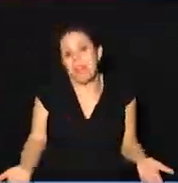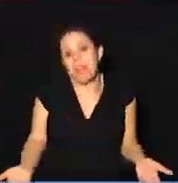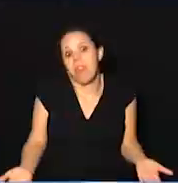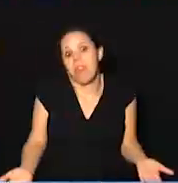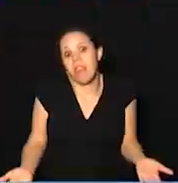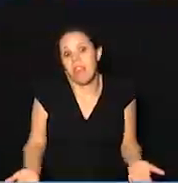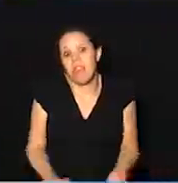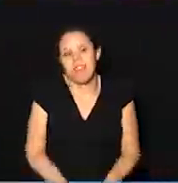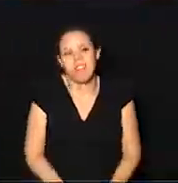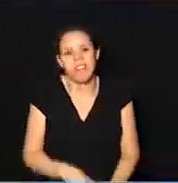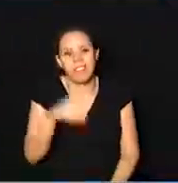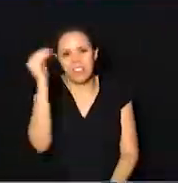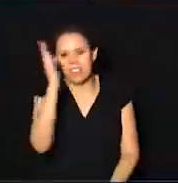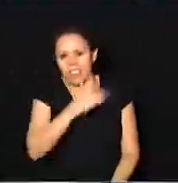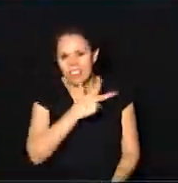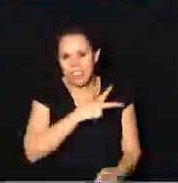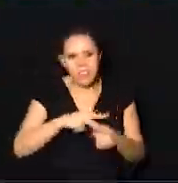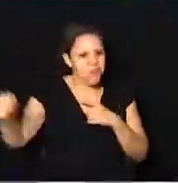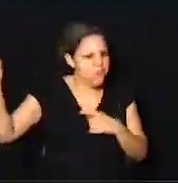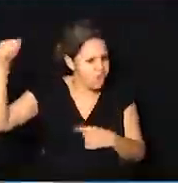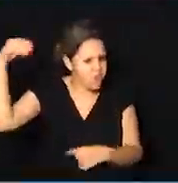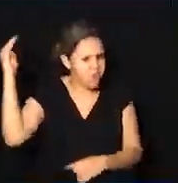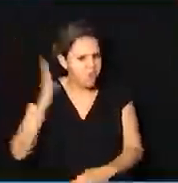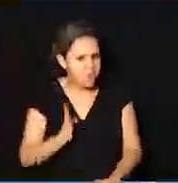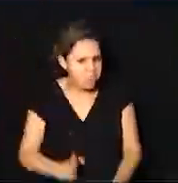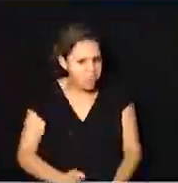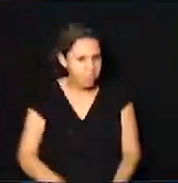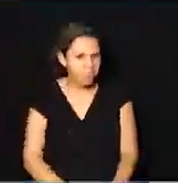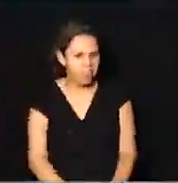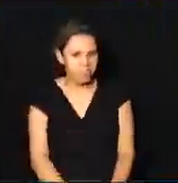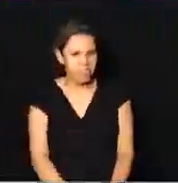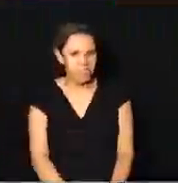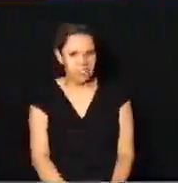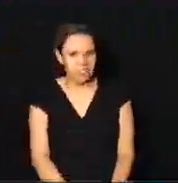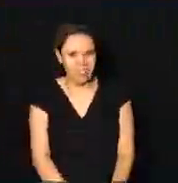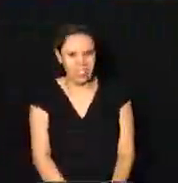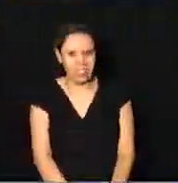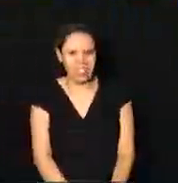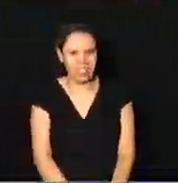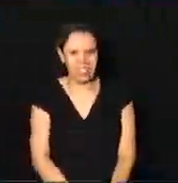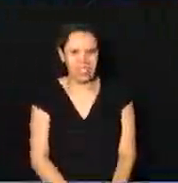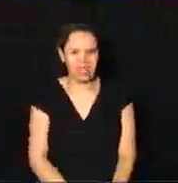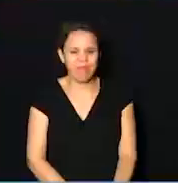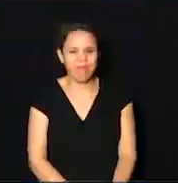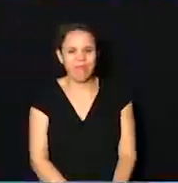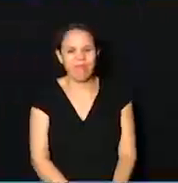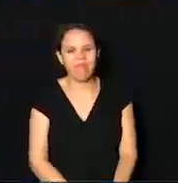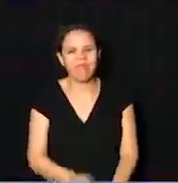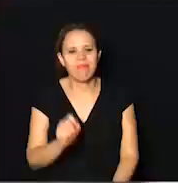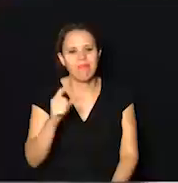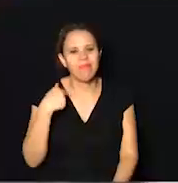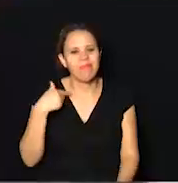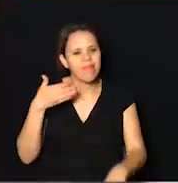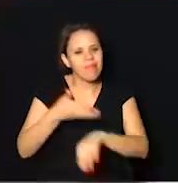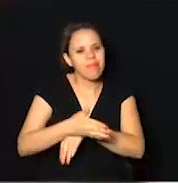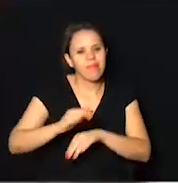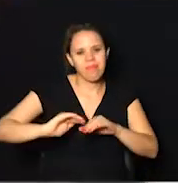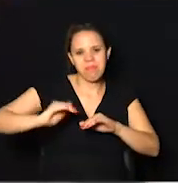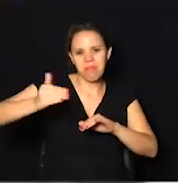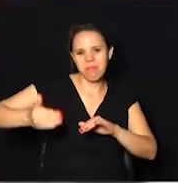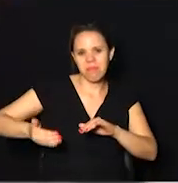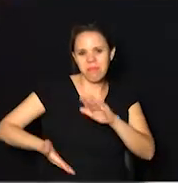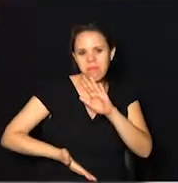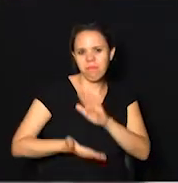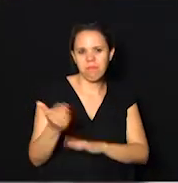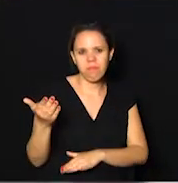perder o o espaço aquilo que eu entrei para subir na rampa